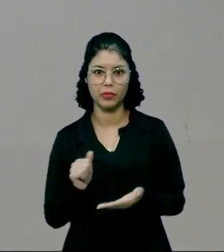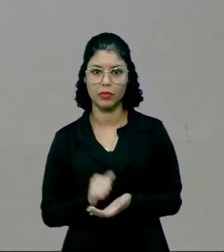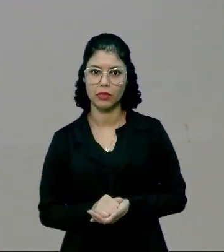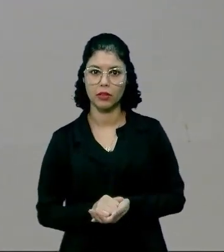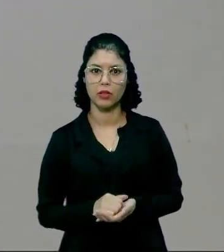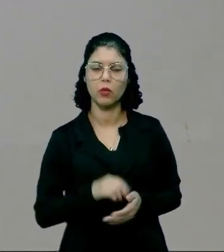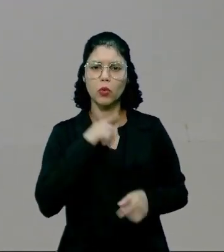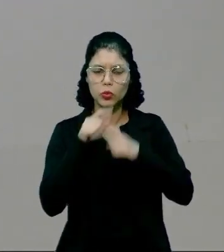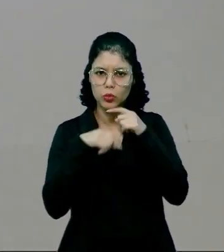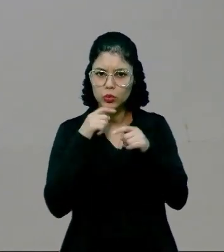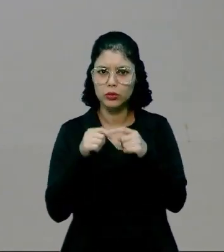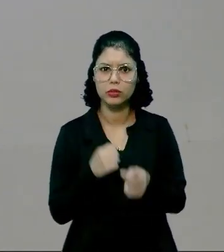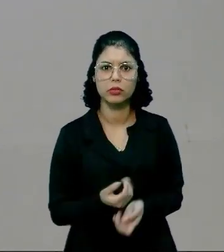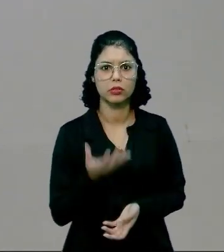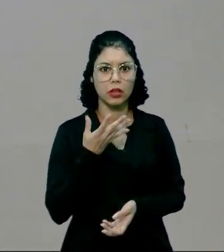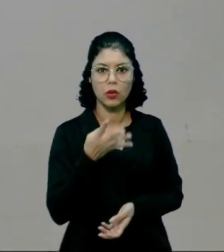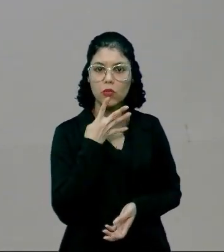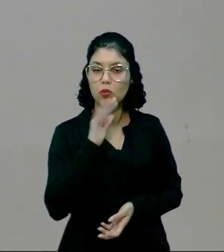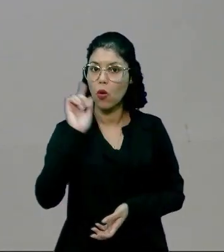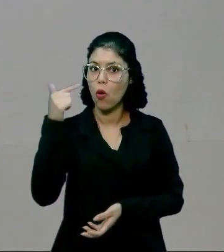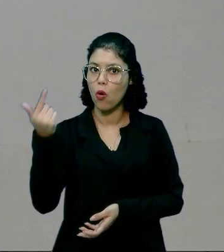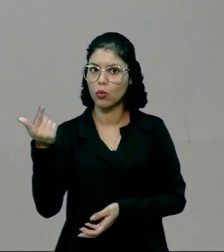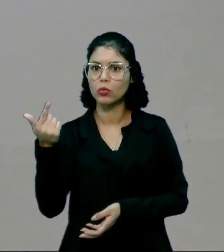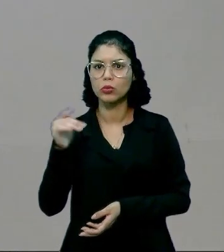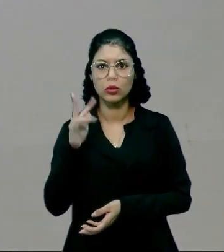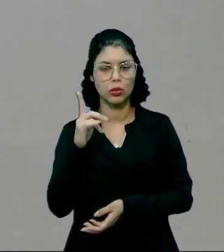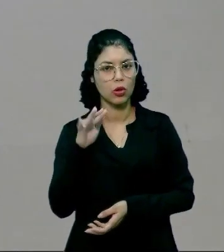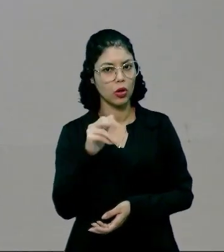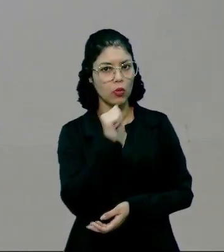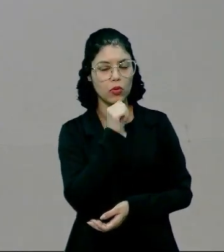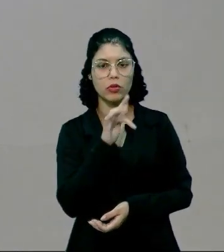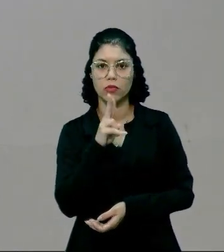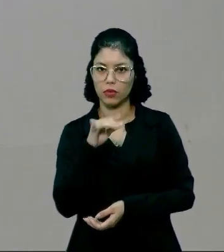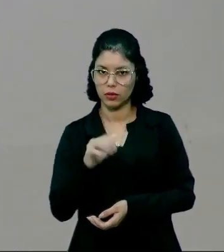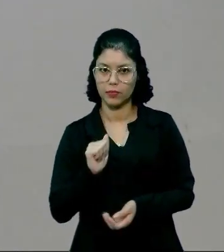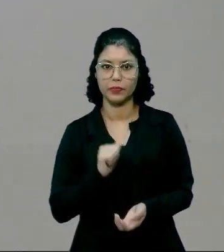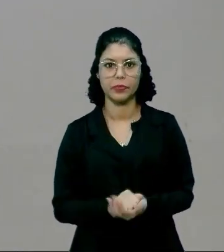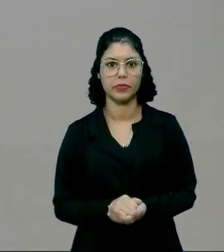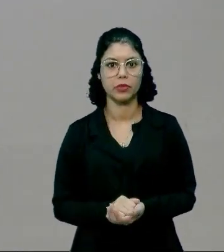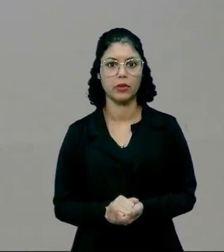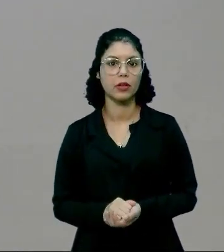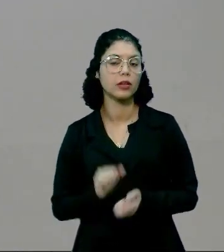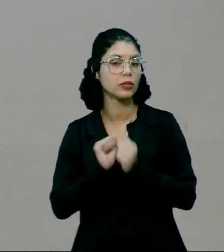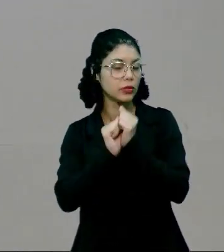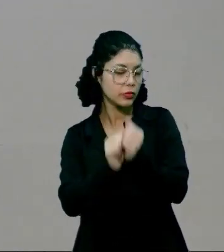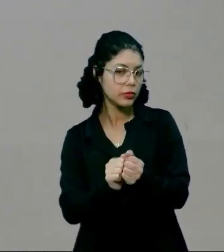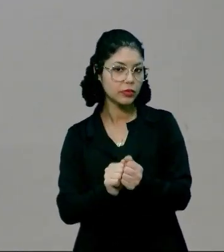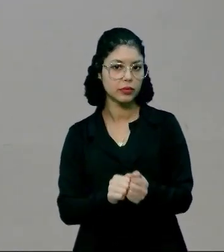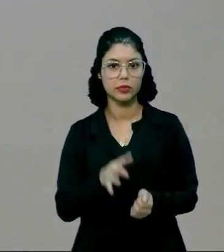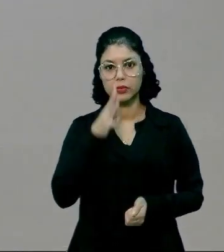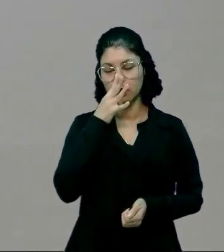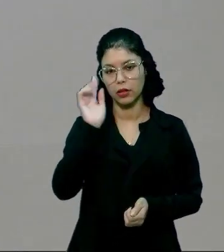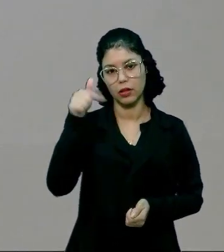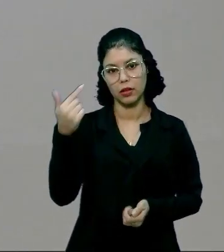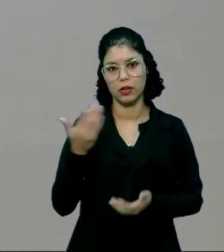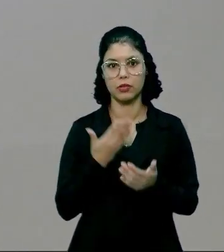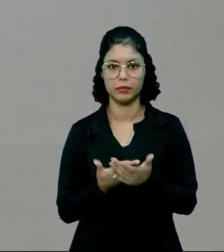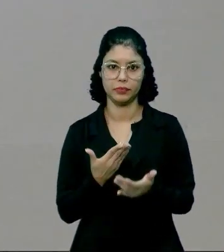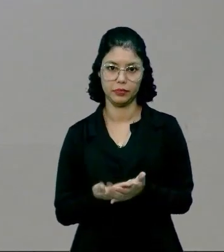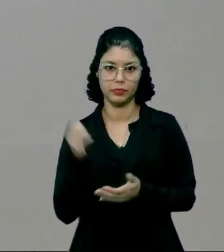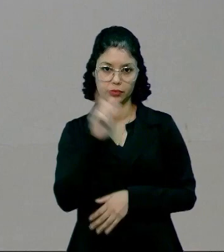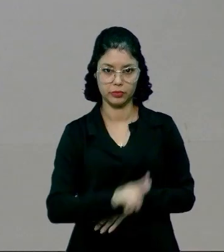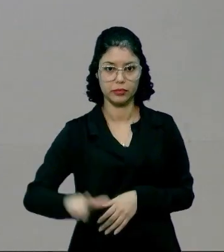Ficou com alguma dúvida? Quer conhecer outros heterônimos de Fernando Pessoa? Fica com a gente, assista às próximas aulas